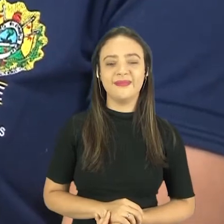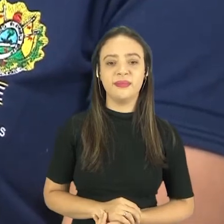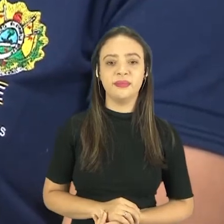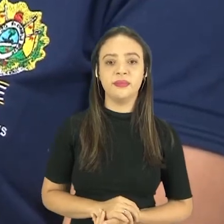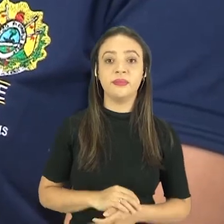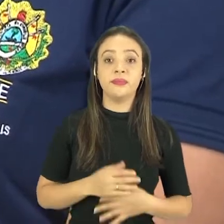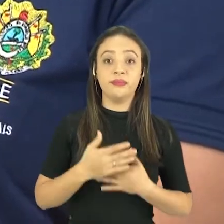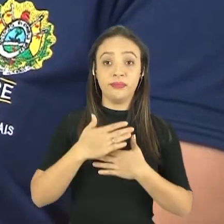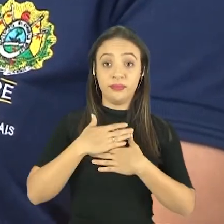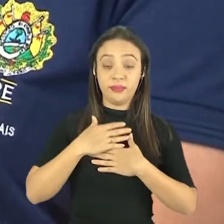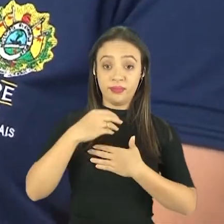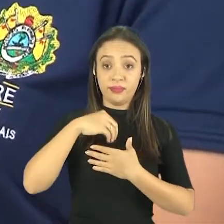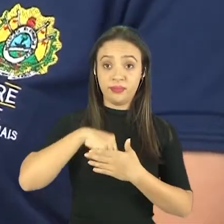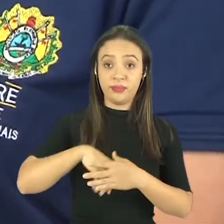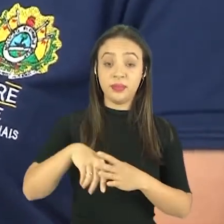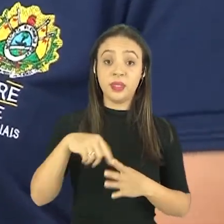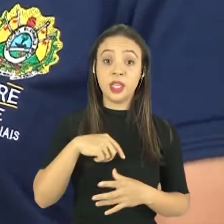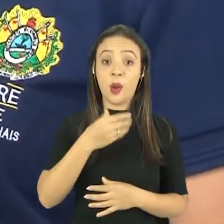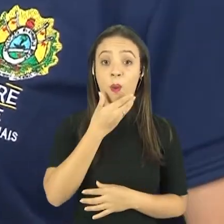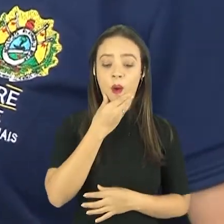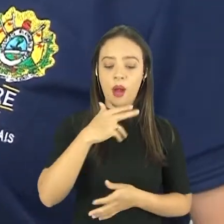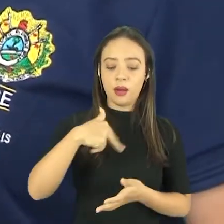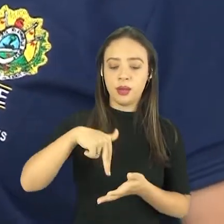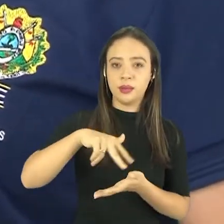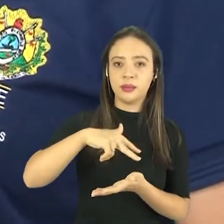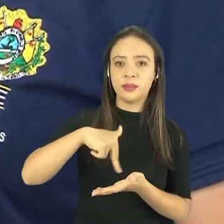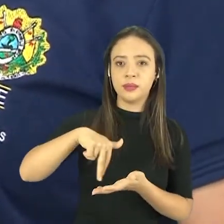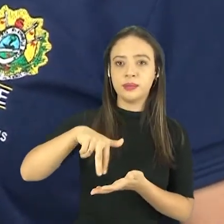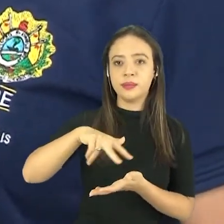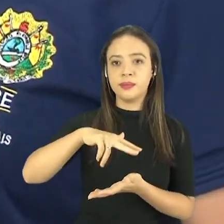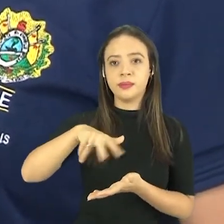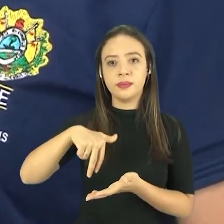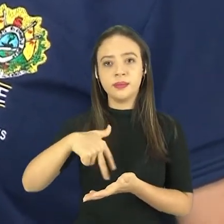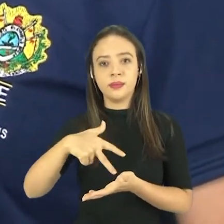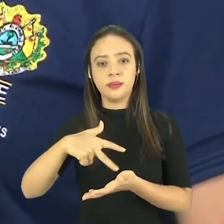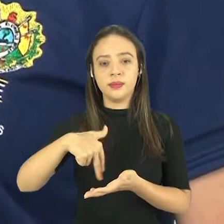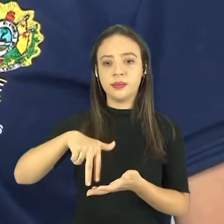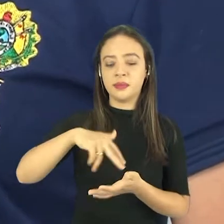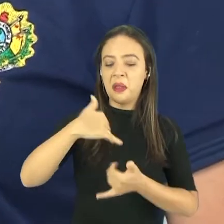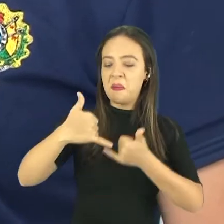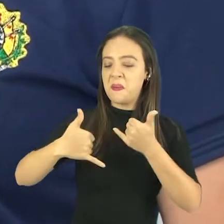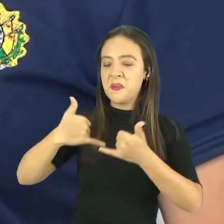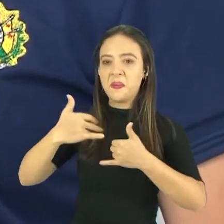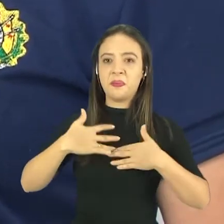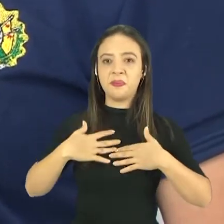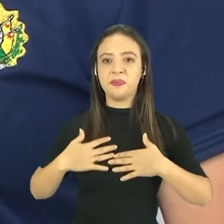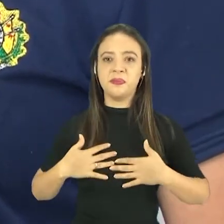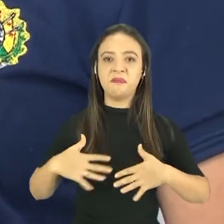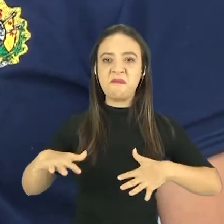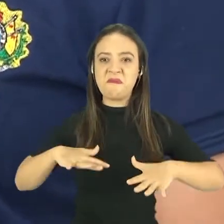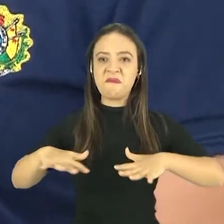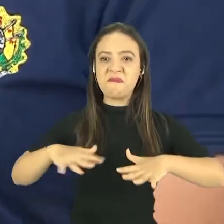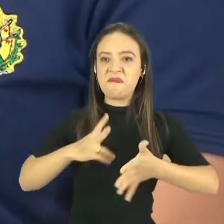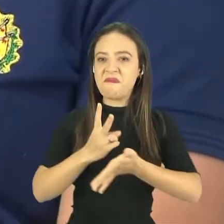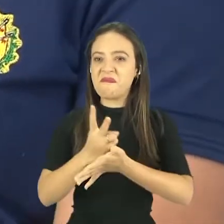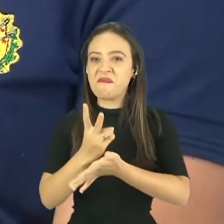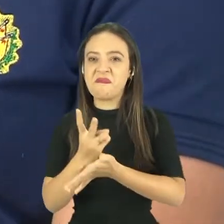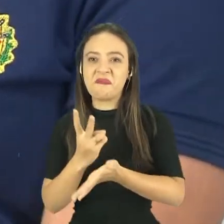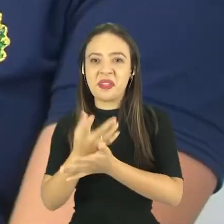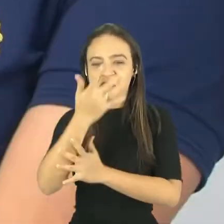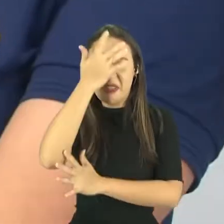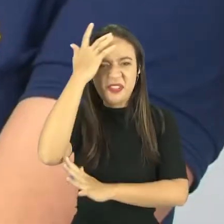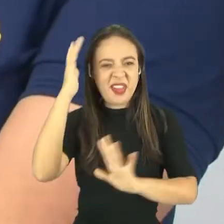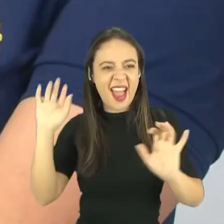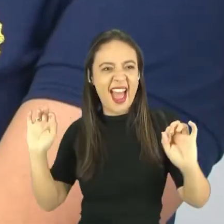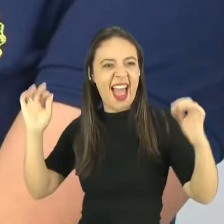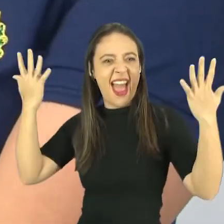Dentro de mim fica um homem dançador. Giro, ando, corro, brinco e me mexo sem parar. O povo se